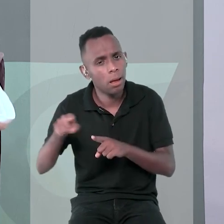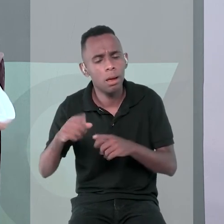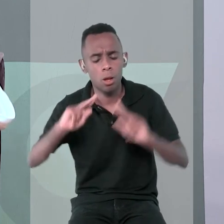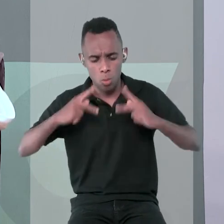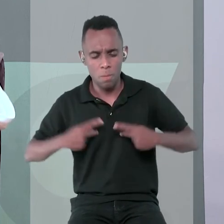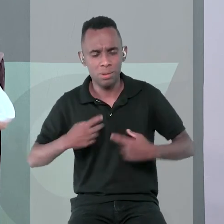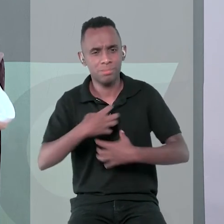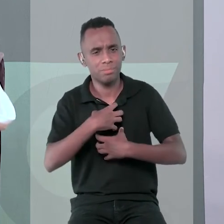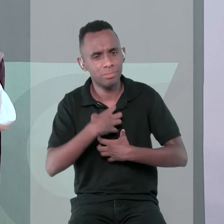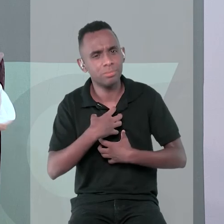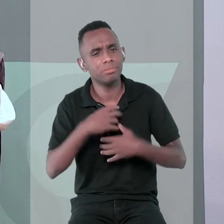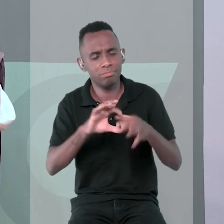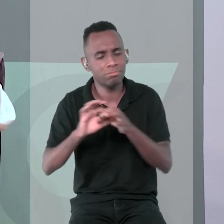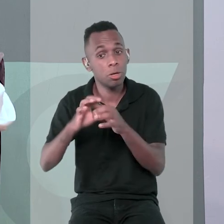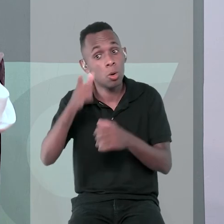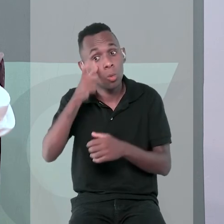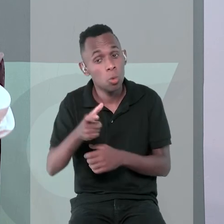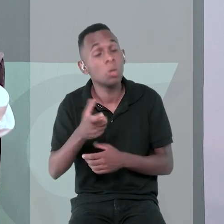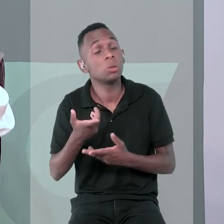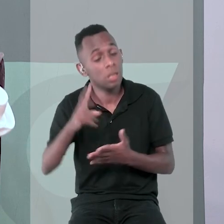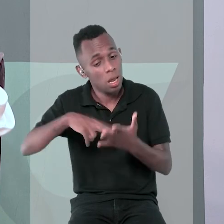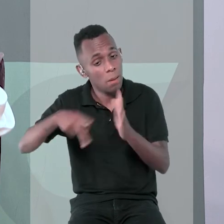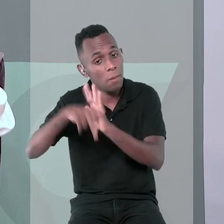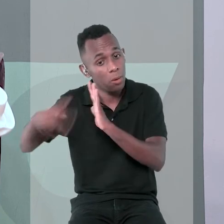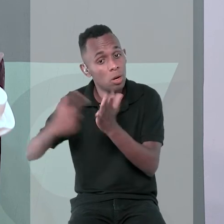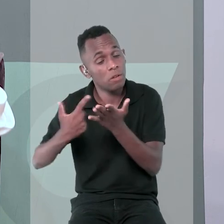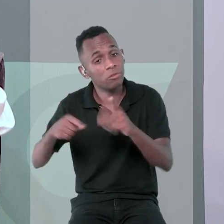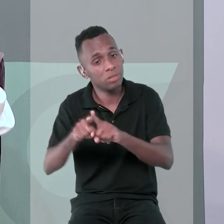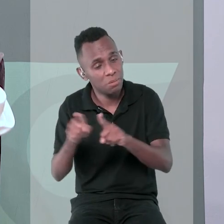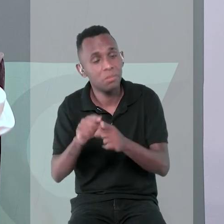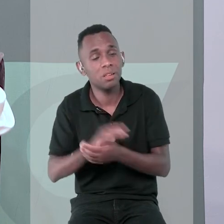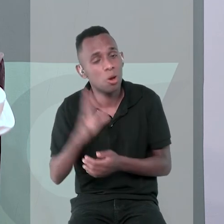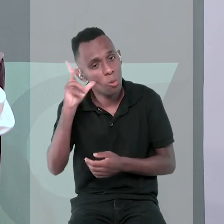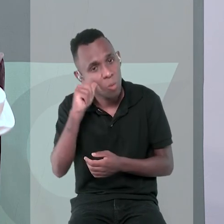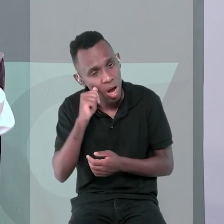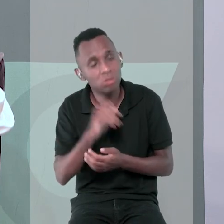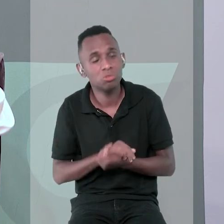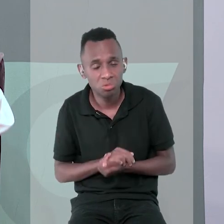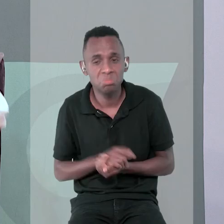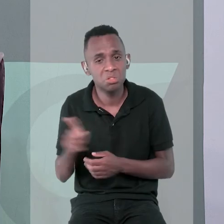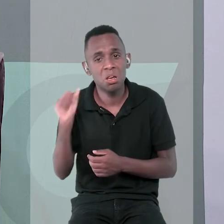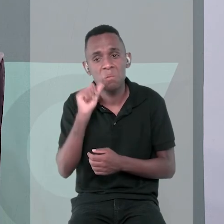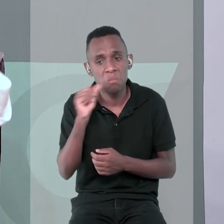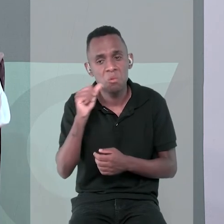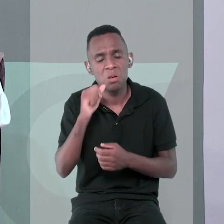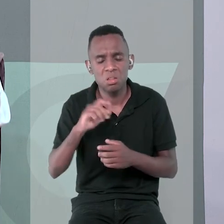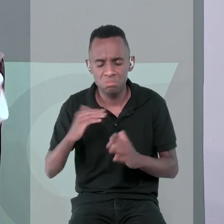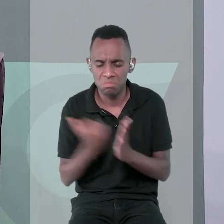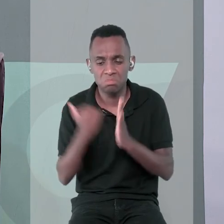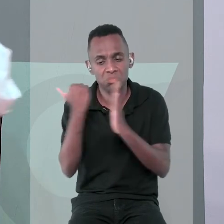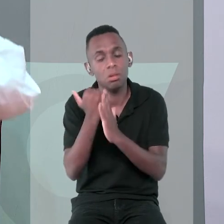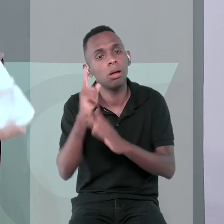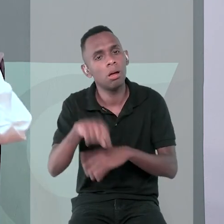muito humana, né, de entrelaçar. Estou muito curiosa para ler o seu novo livro também, Leila, que eu acho que você é uma mulher de muita erudição,